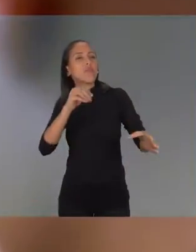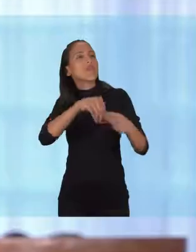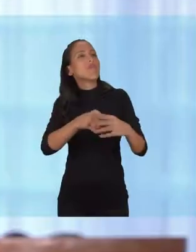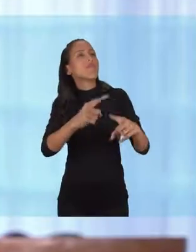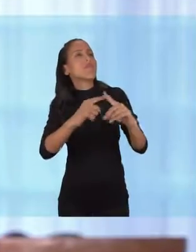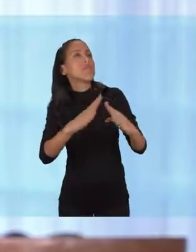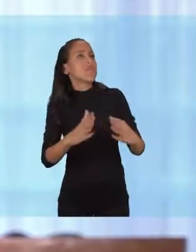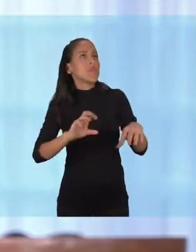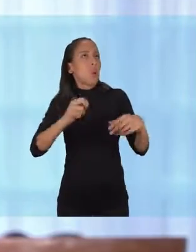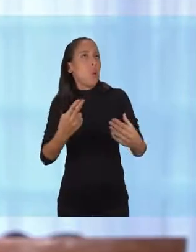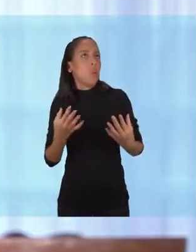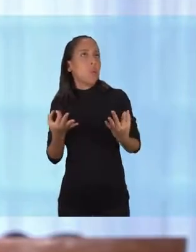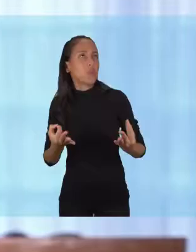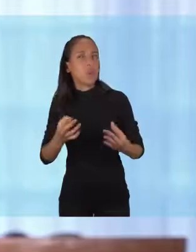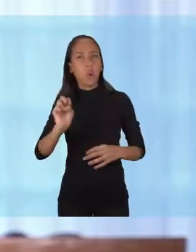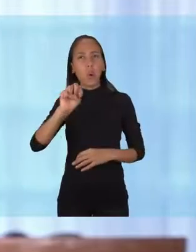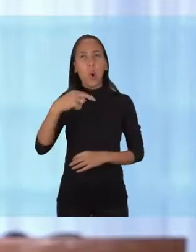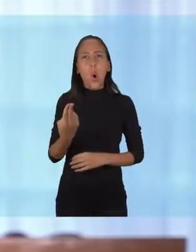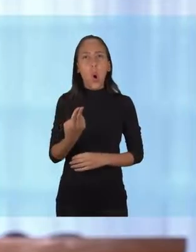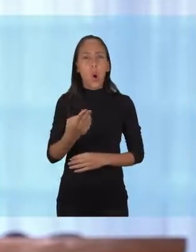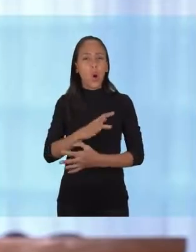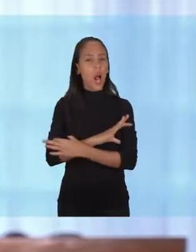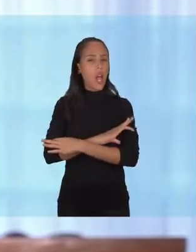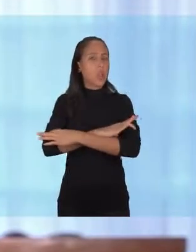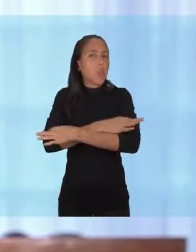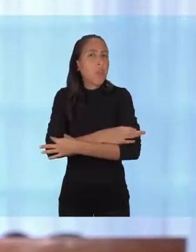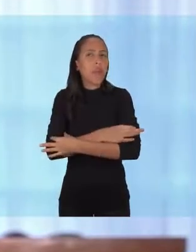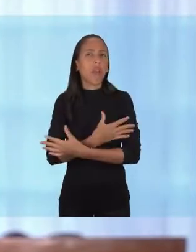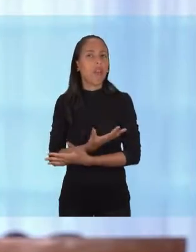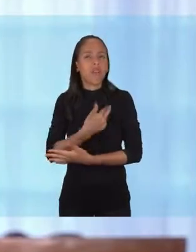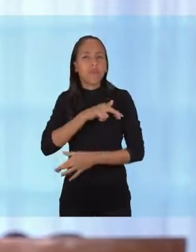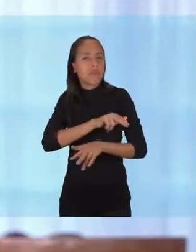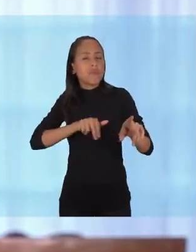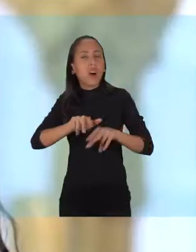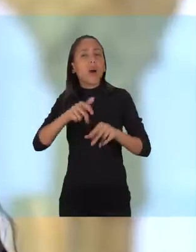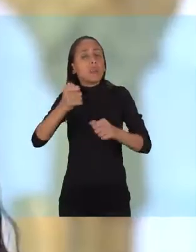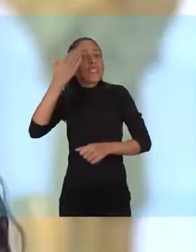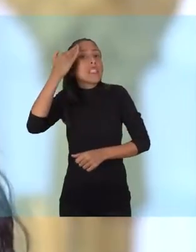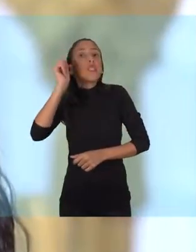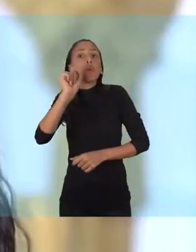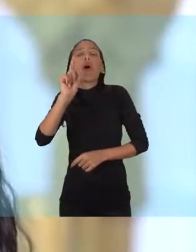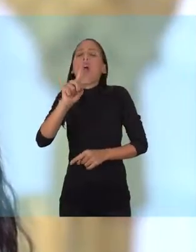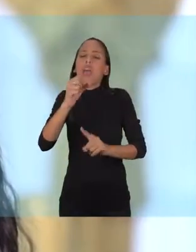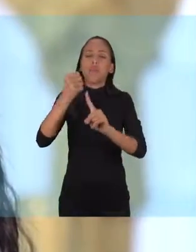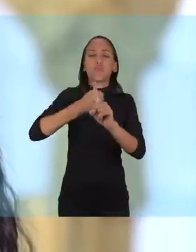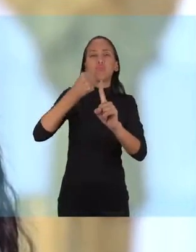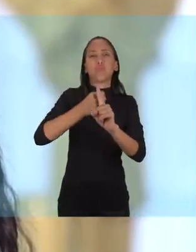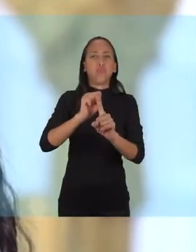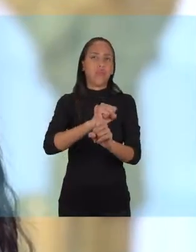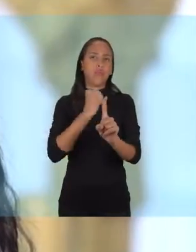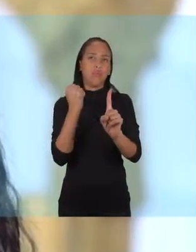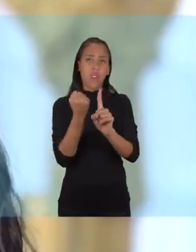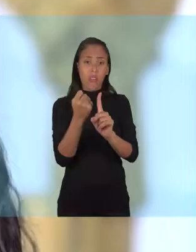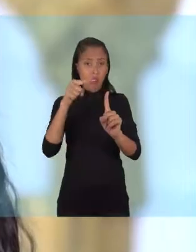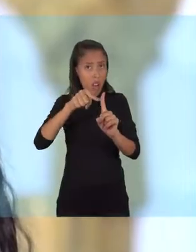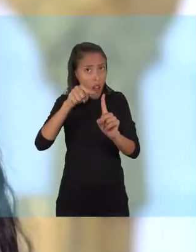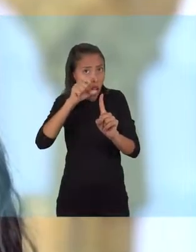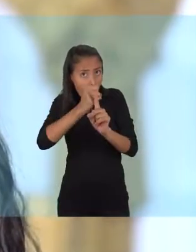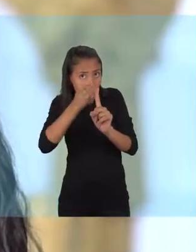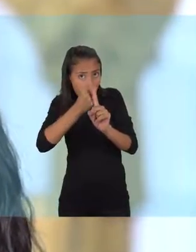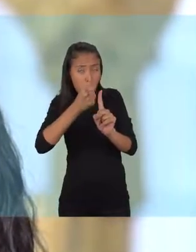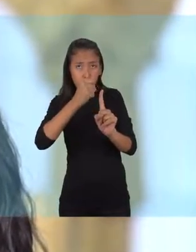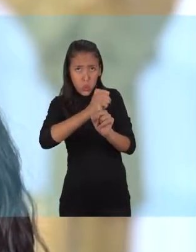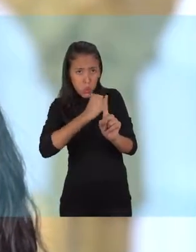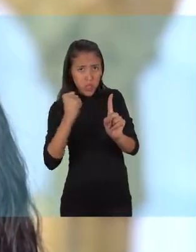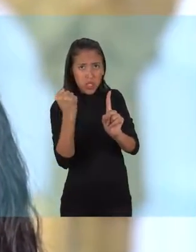cristão, budista, candomblessista, se a gente não entender que a questão é luta social. Que essa força maior quer que todos os homens e